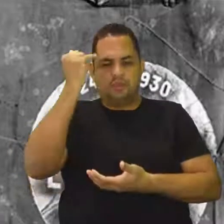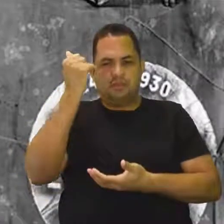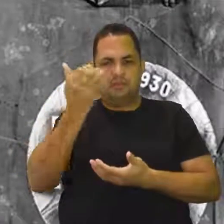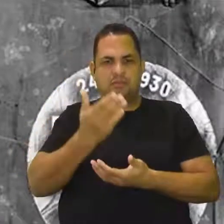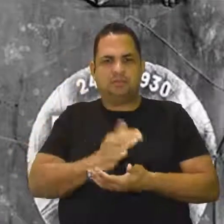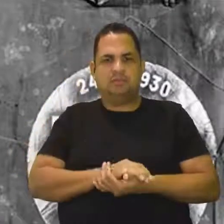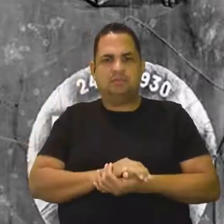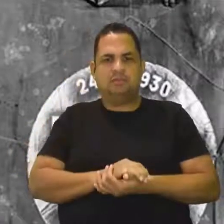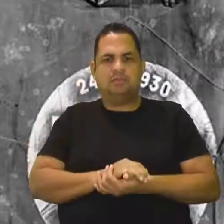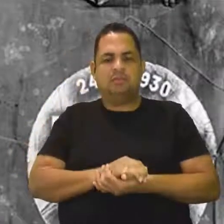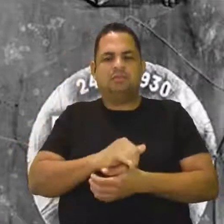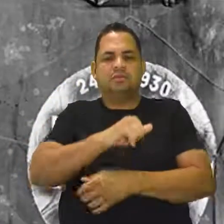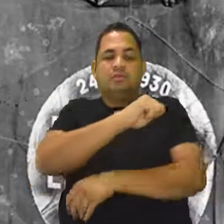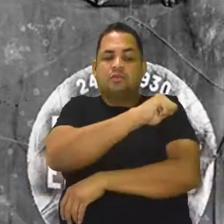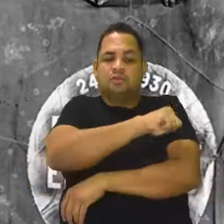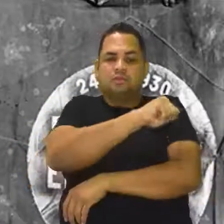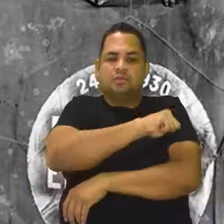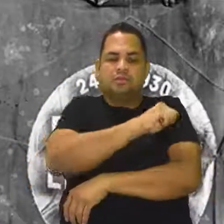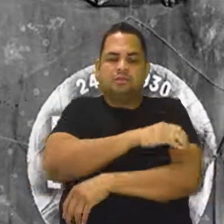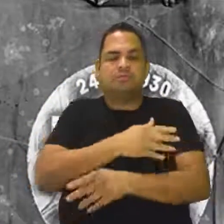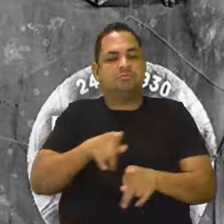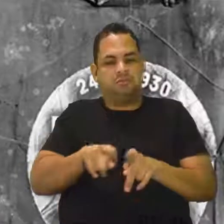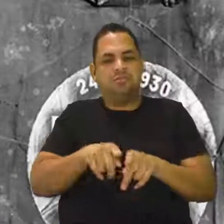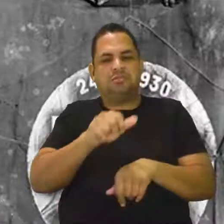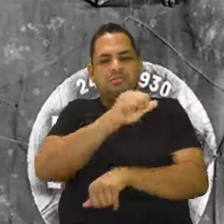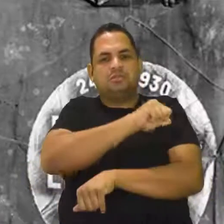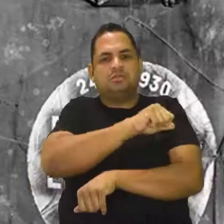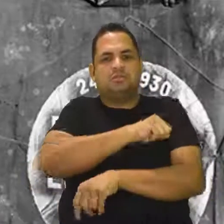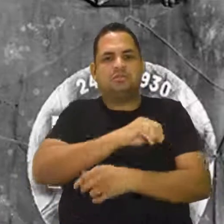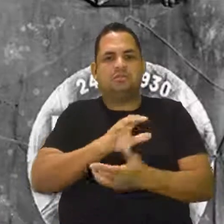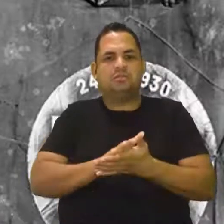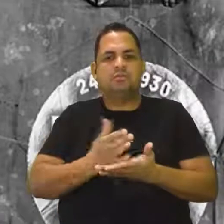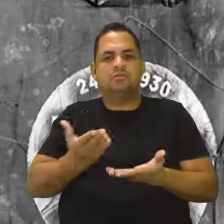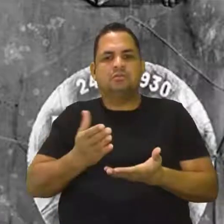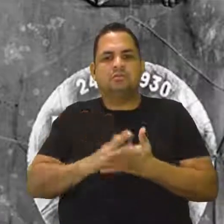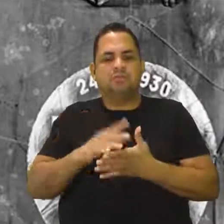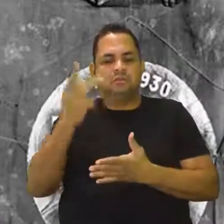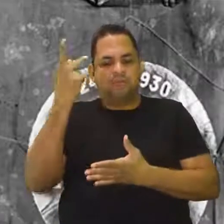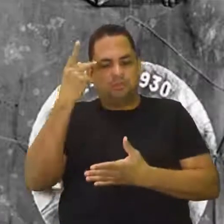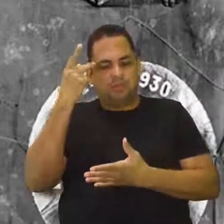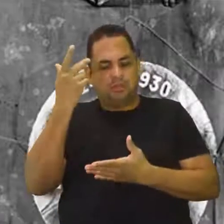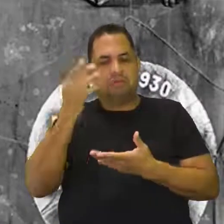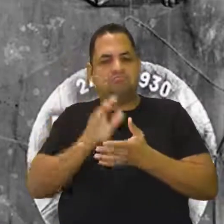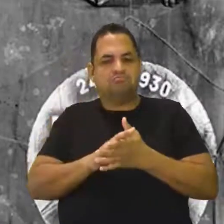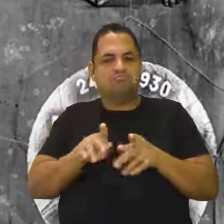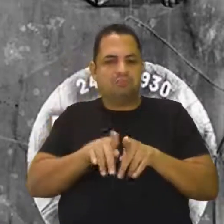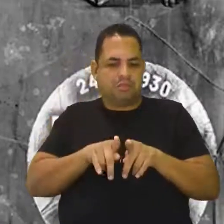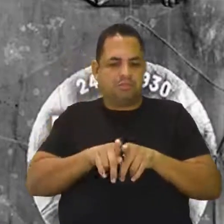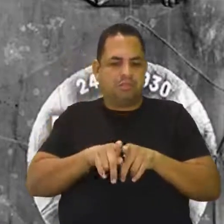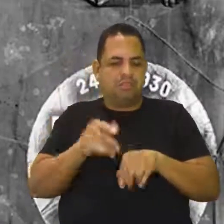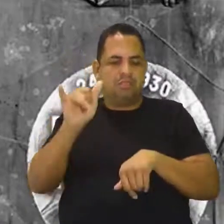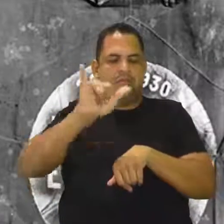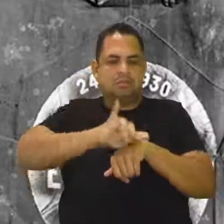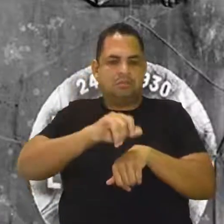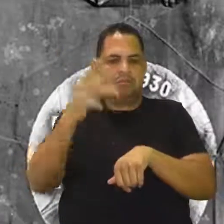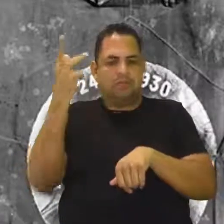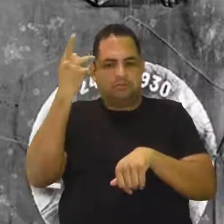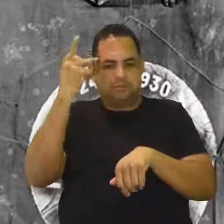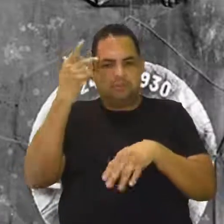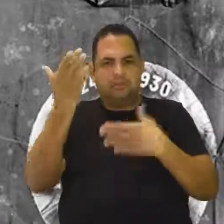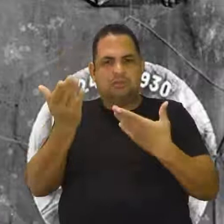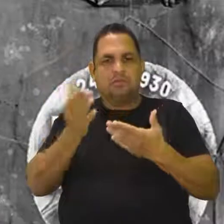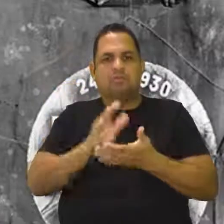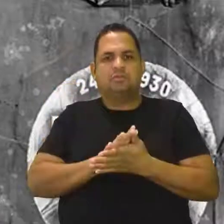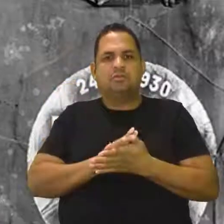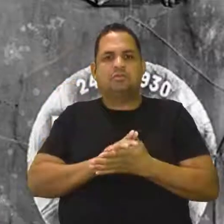A capital do Rio de Janeiro é Rio de Janeiro. A capital de São Paulo é São Paulo. E a